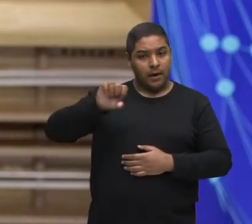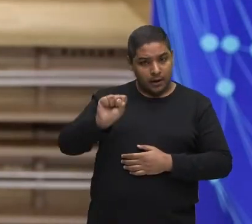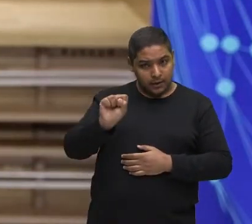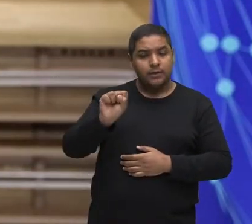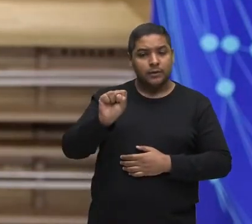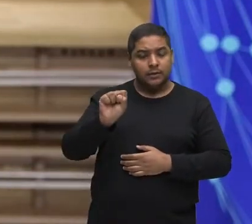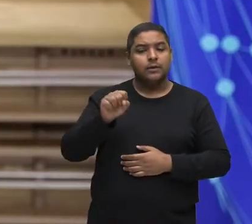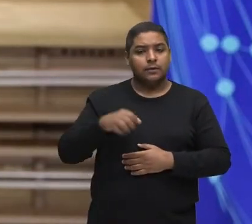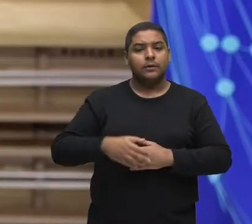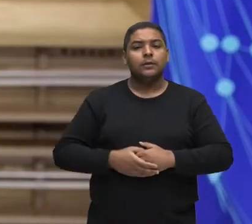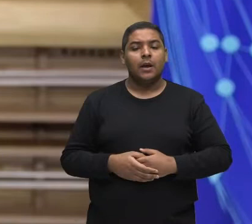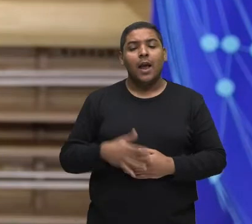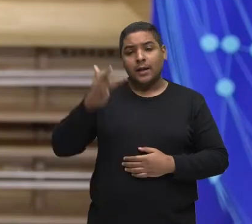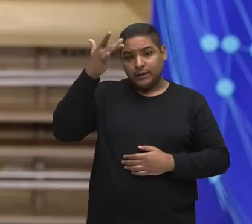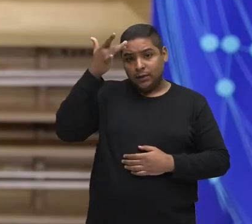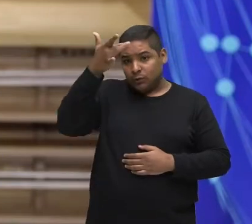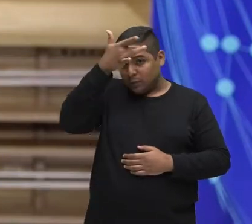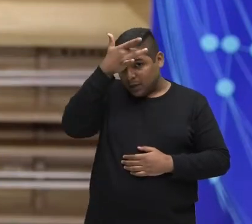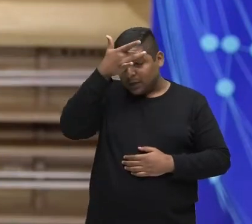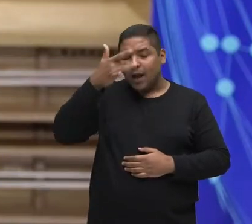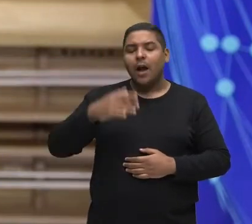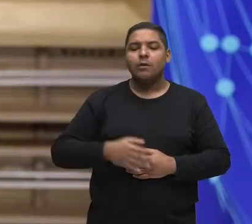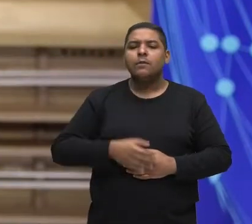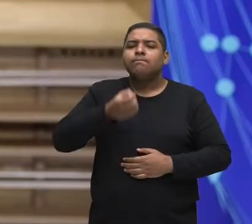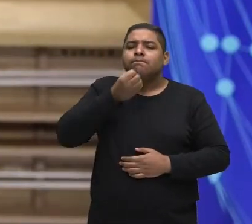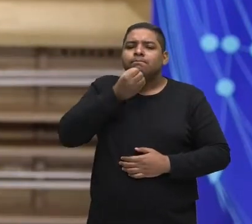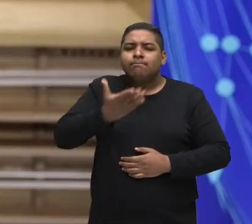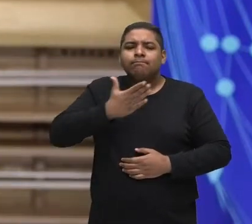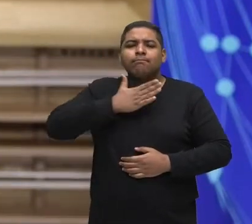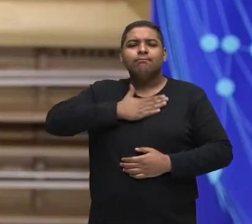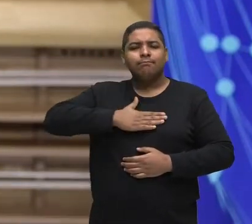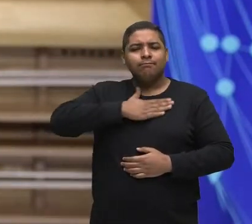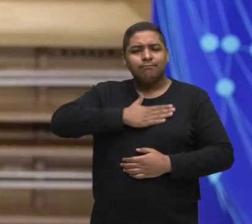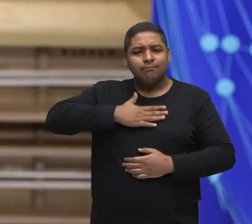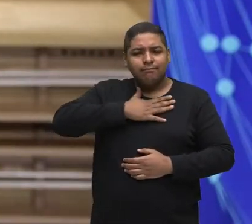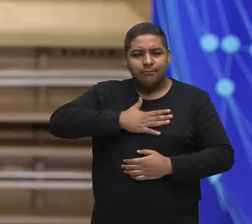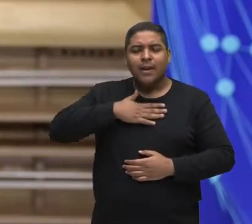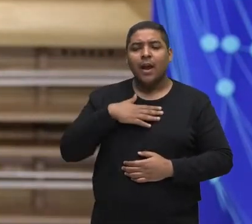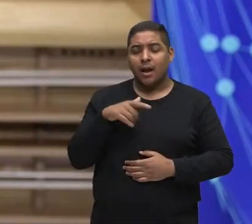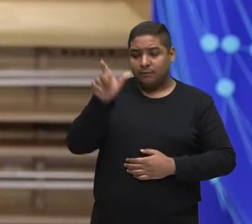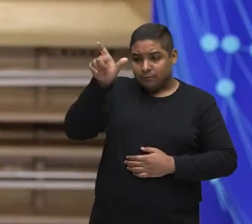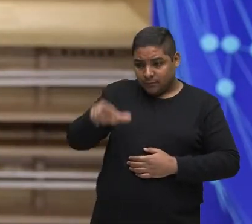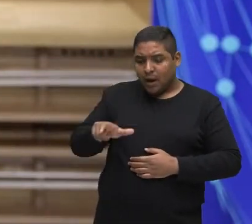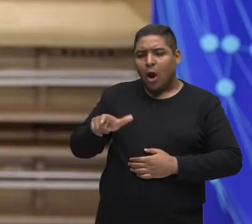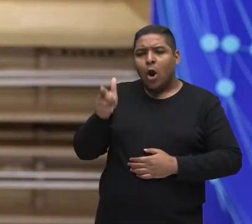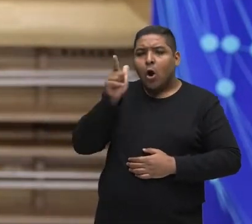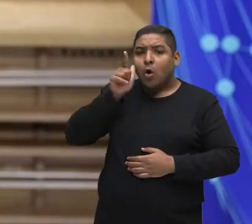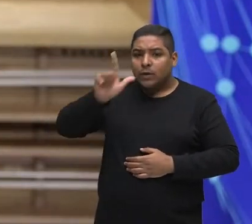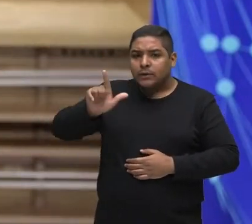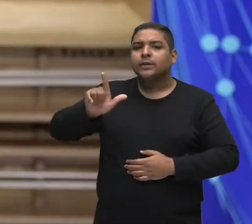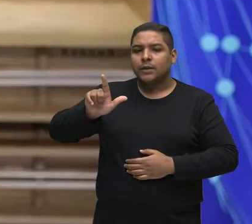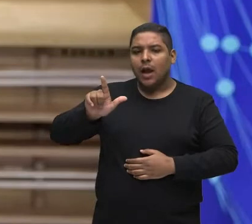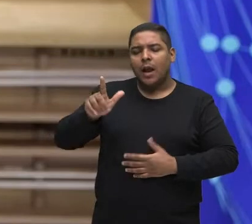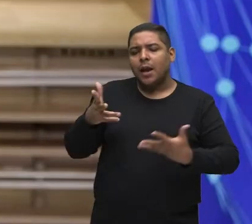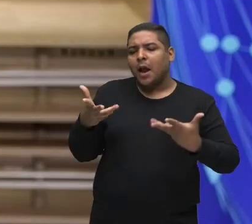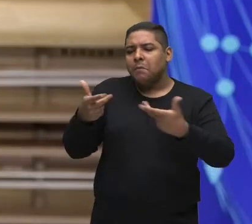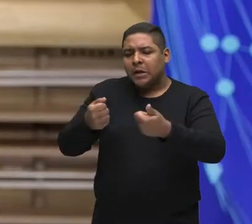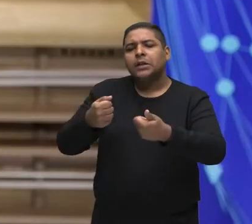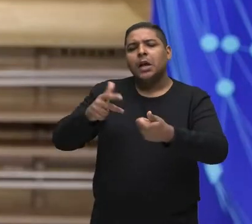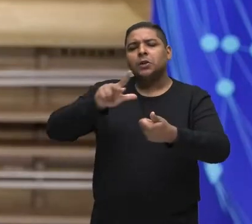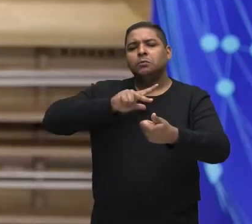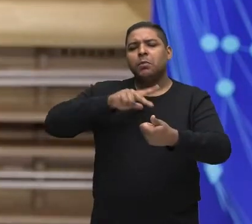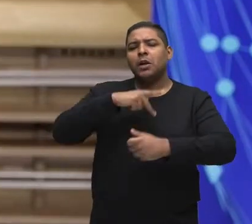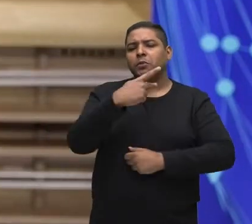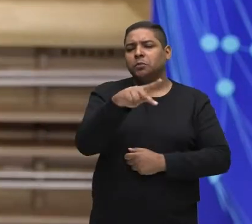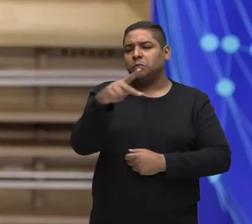Saúde, a saúde mental é um bem-estar onde o indivíduo consegue desenvolver as suas habilidades